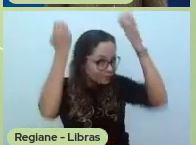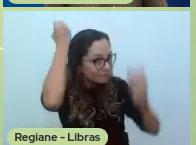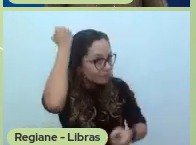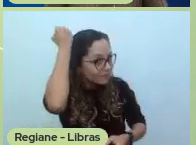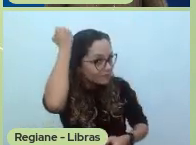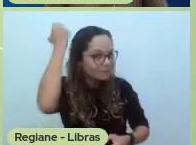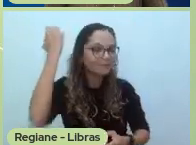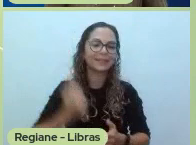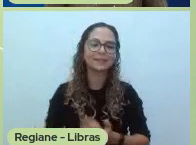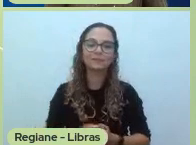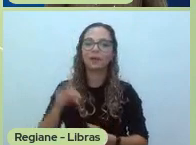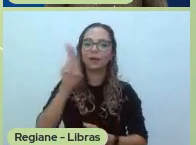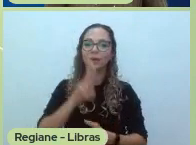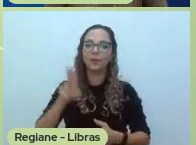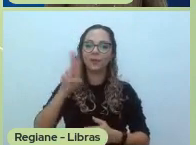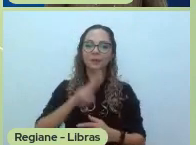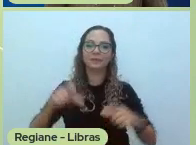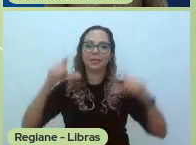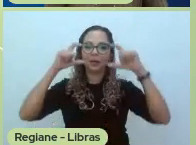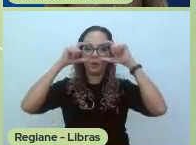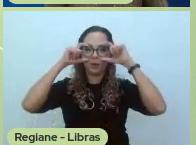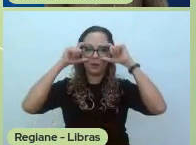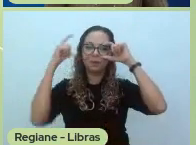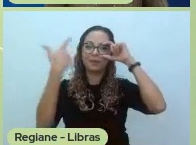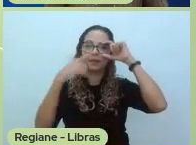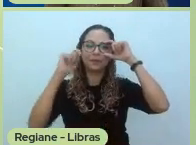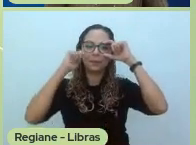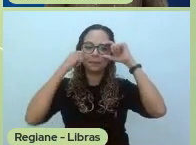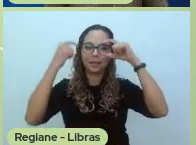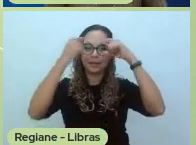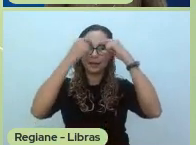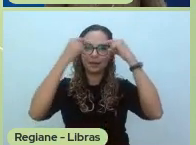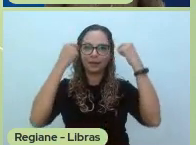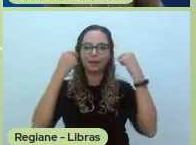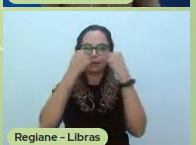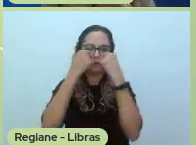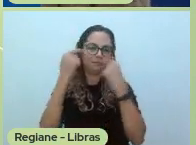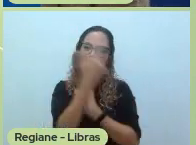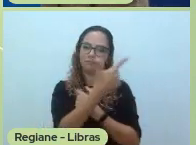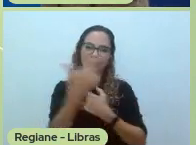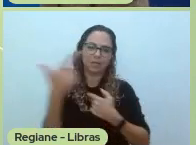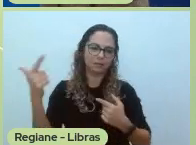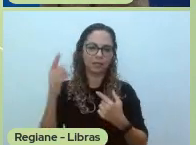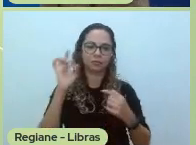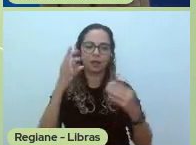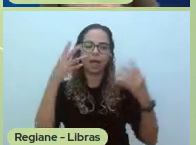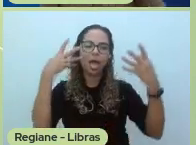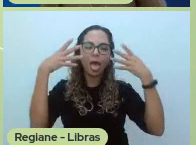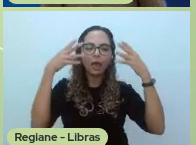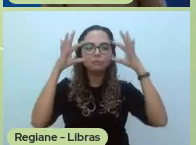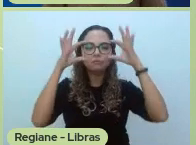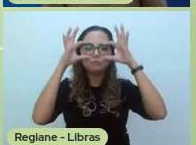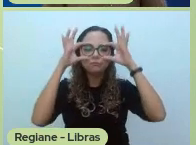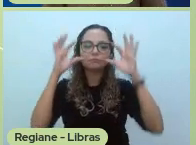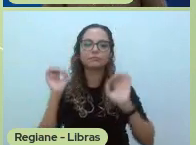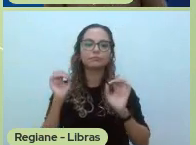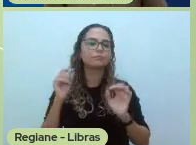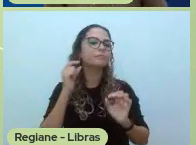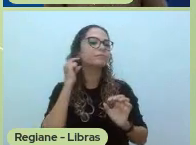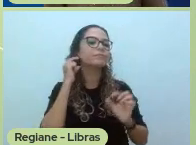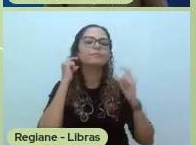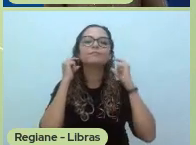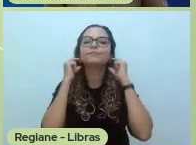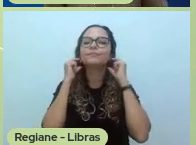estou usando um óculos que não tem armação, então ele fica meio transparente no meu rosto, um brinco assim em formato de gota, em